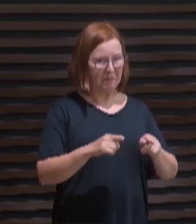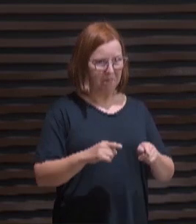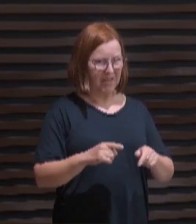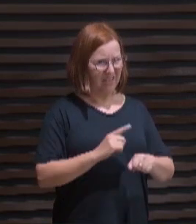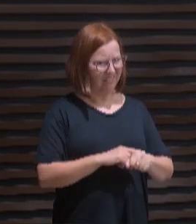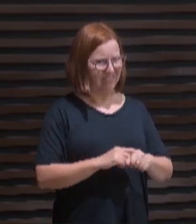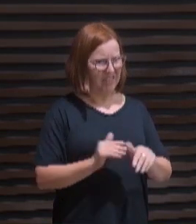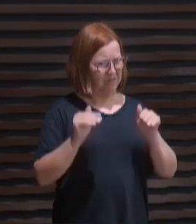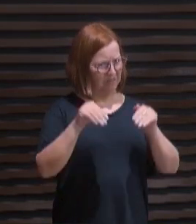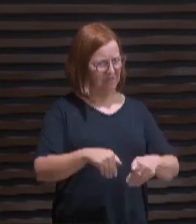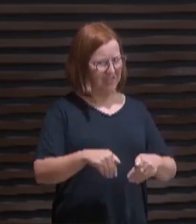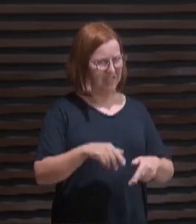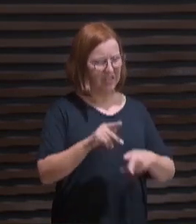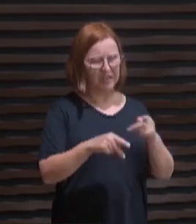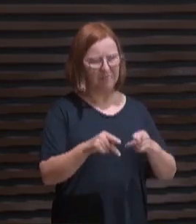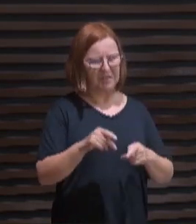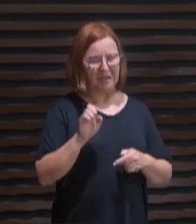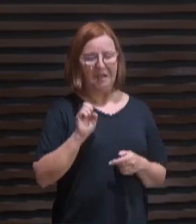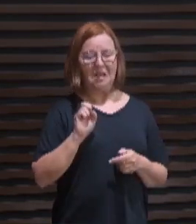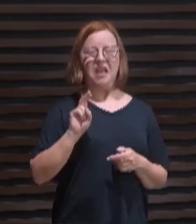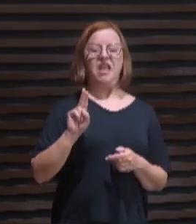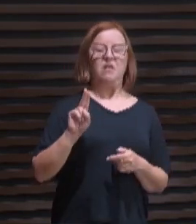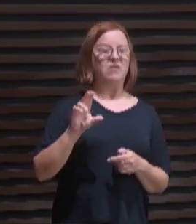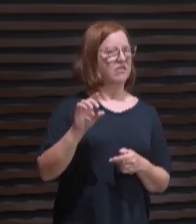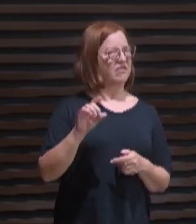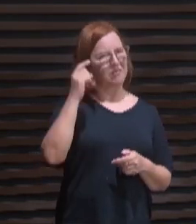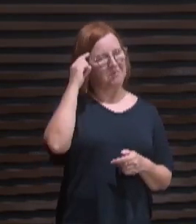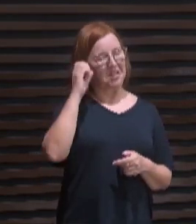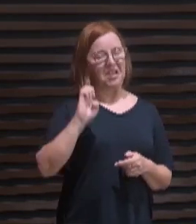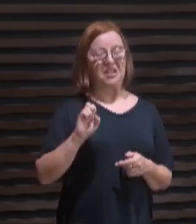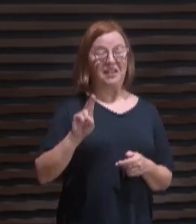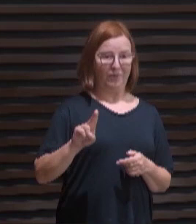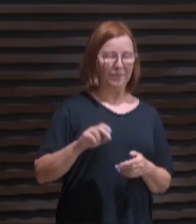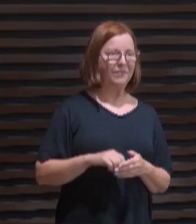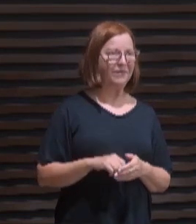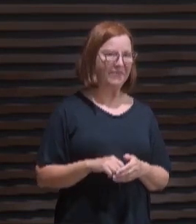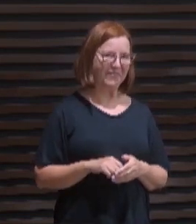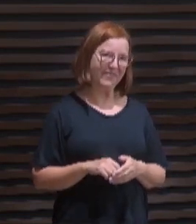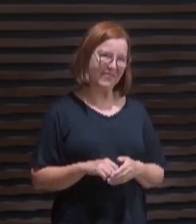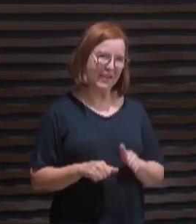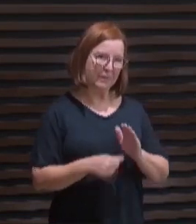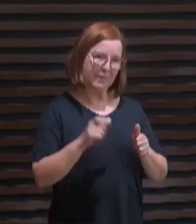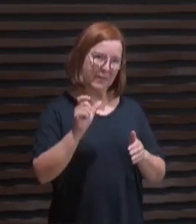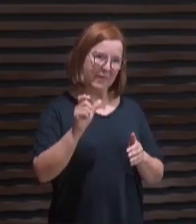egoístas. O versículo 2, olha, a primeira palavra que aparece aí é a palavra